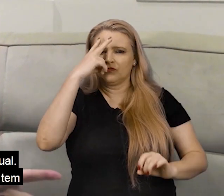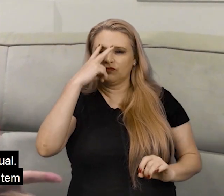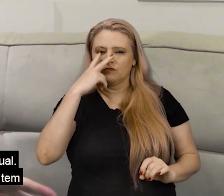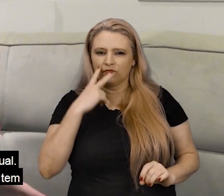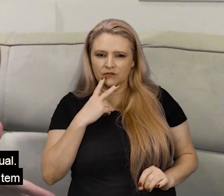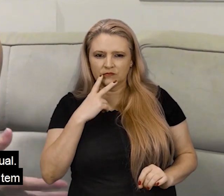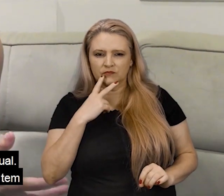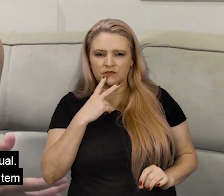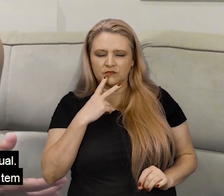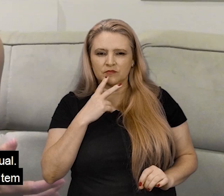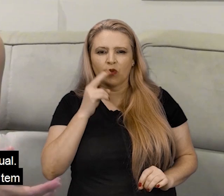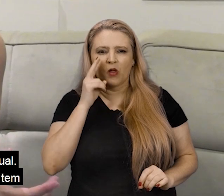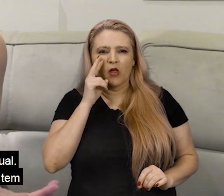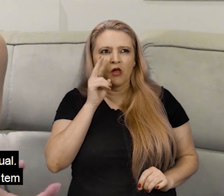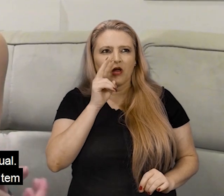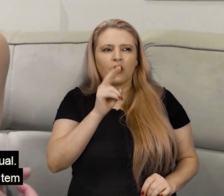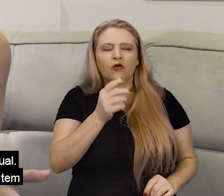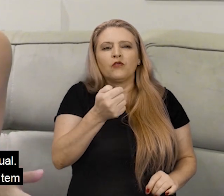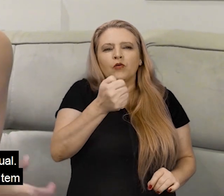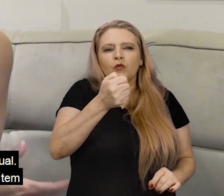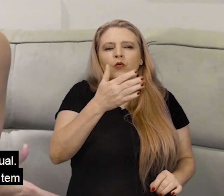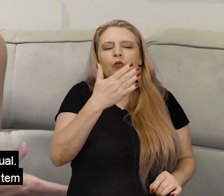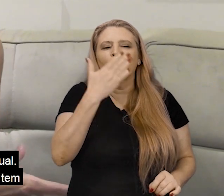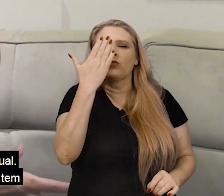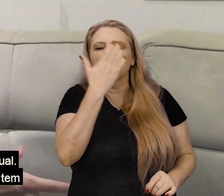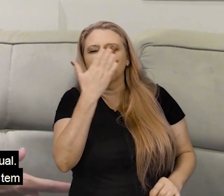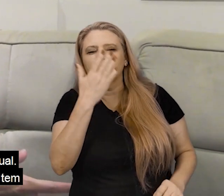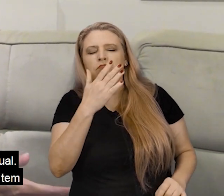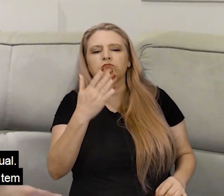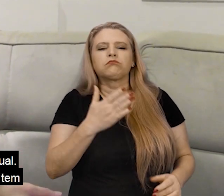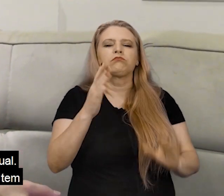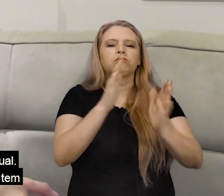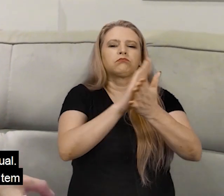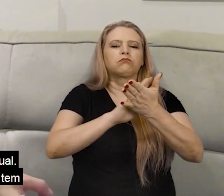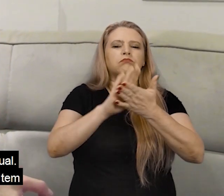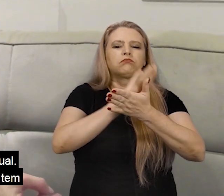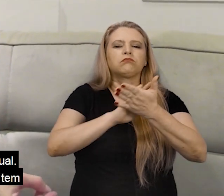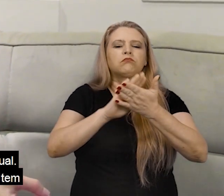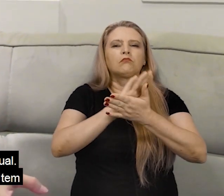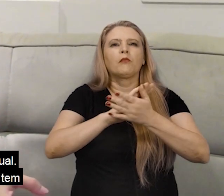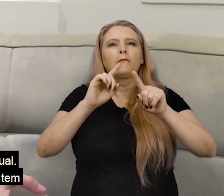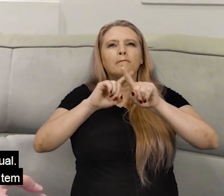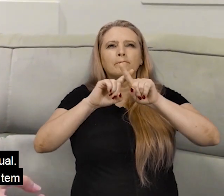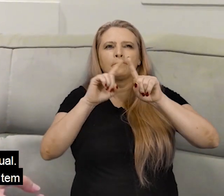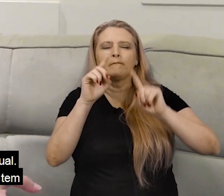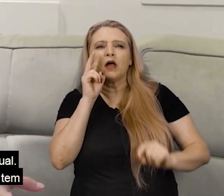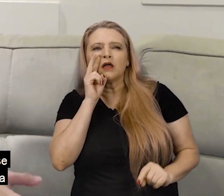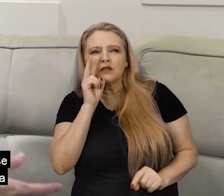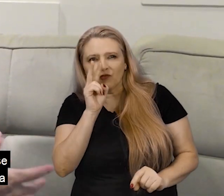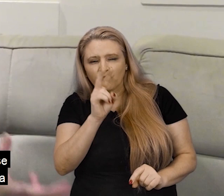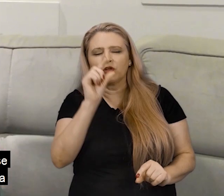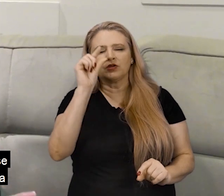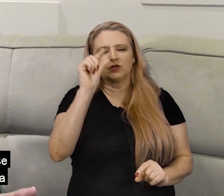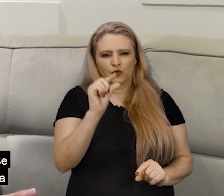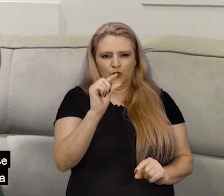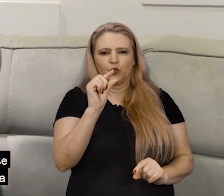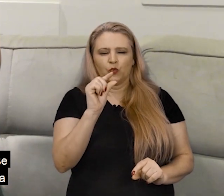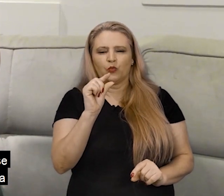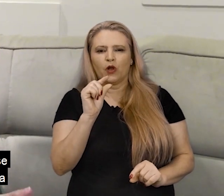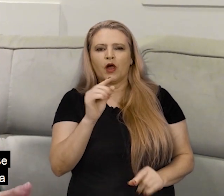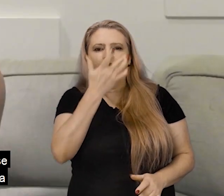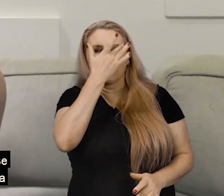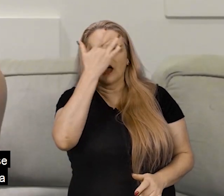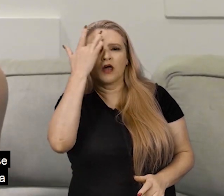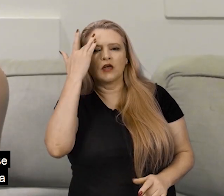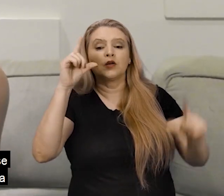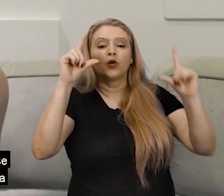visão, mas ainda preservam um resíduo visual. Então, assim, cada pessoa que tem baixa visão tem um jeito diferente de